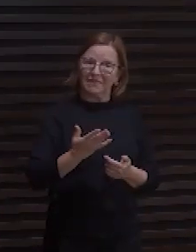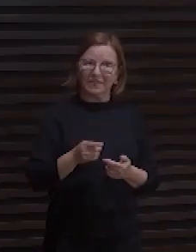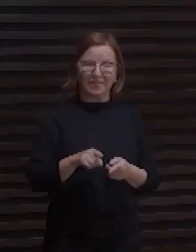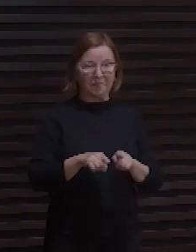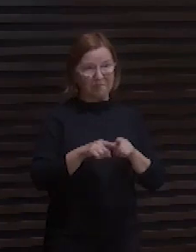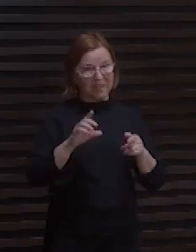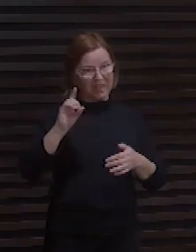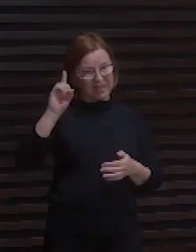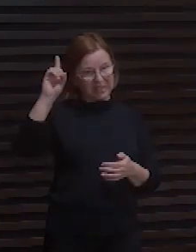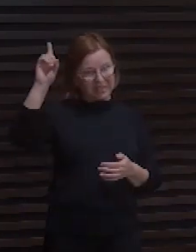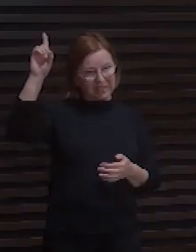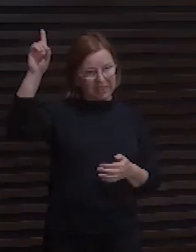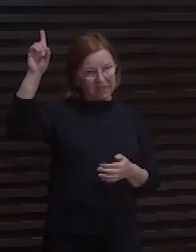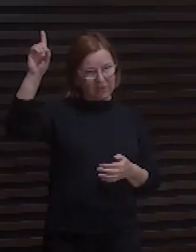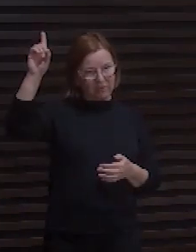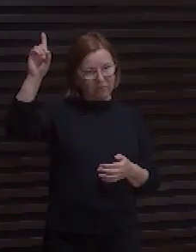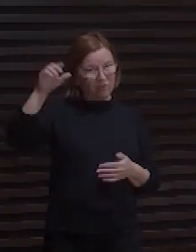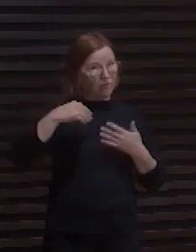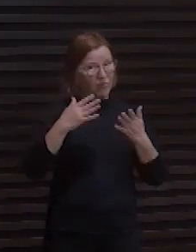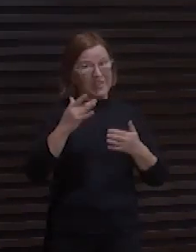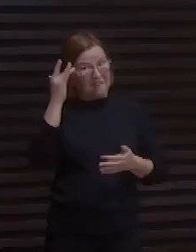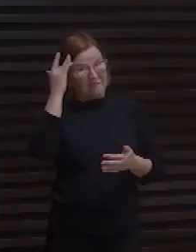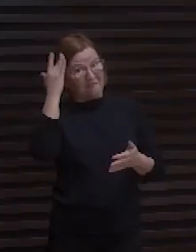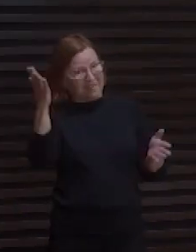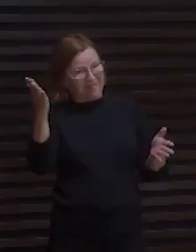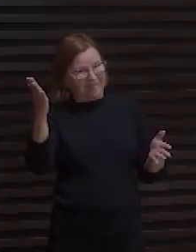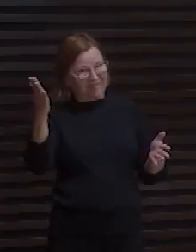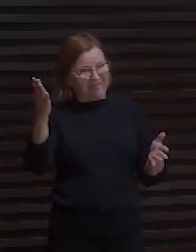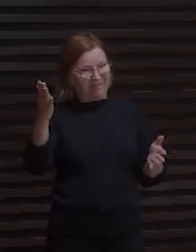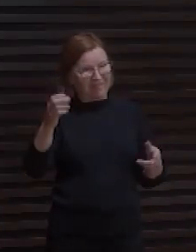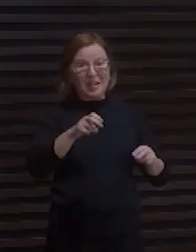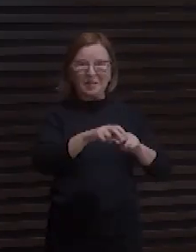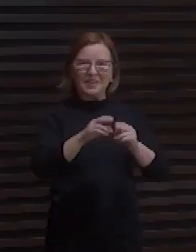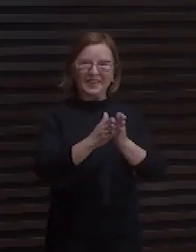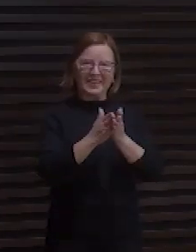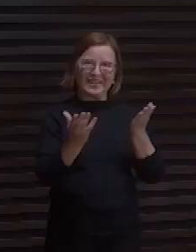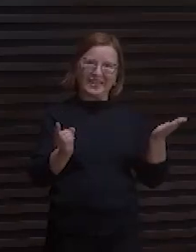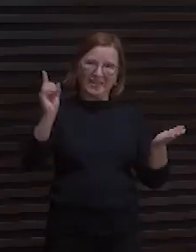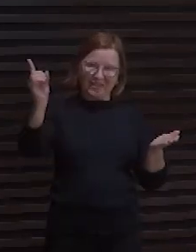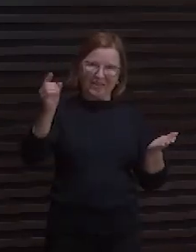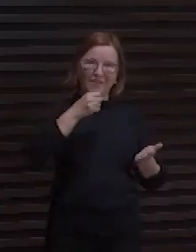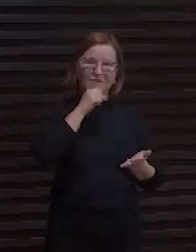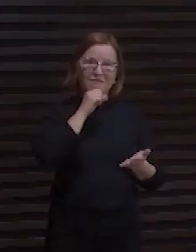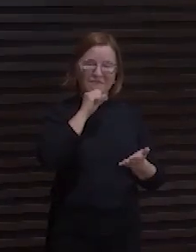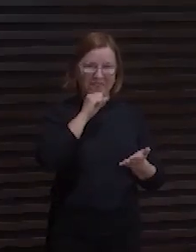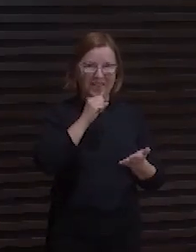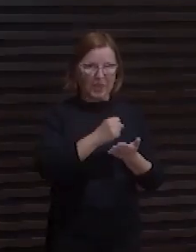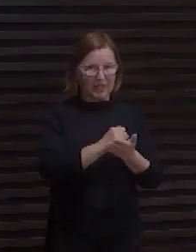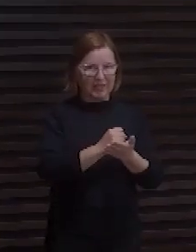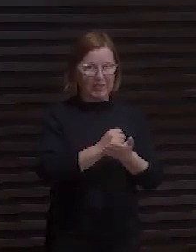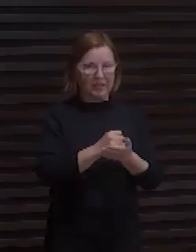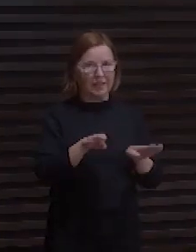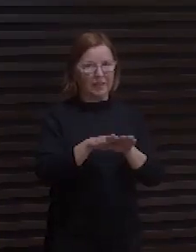dar tão facilmente assim. Por isso que a Bíblia, o Velho e o Novo Testamento, é um livro de